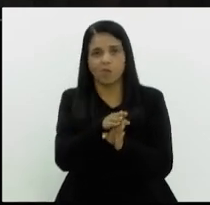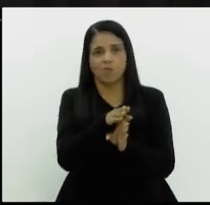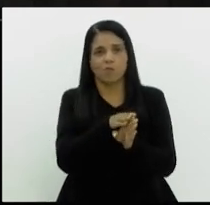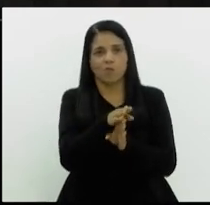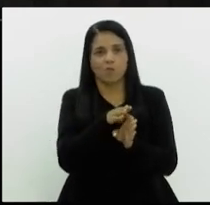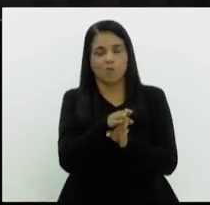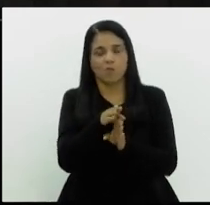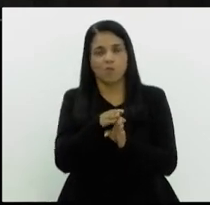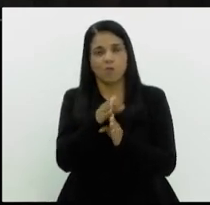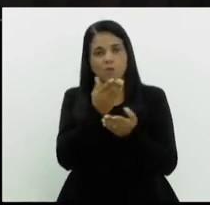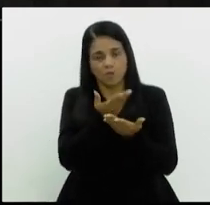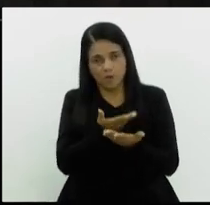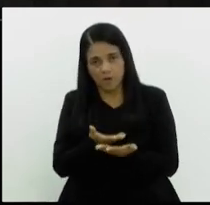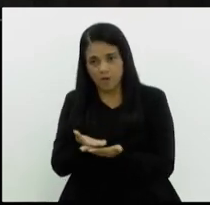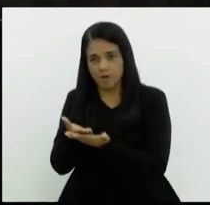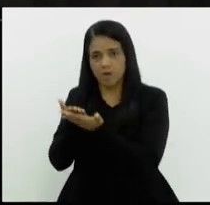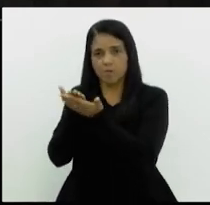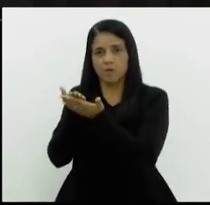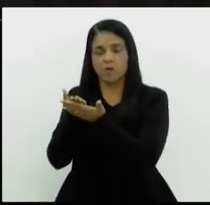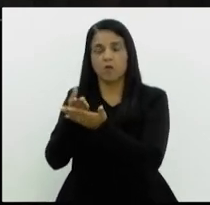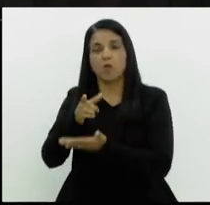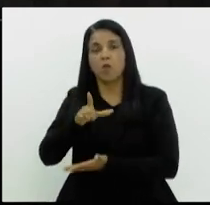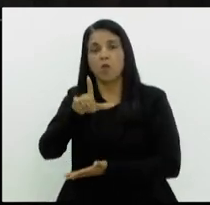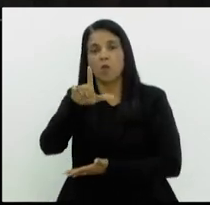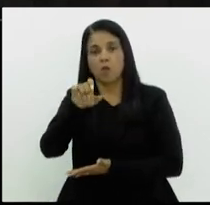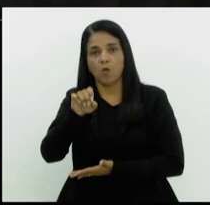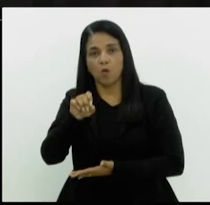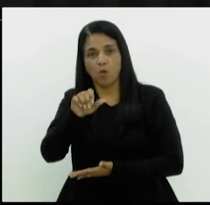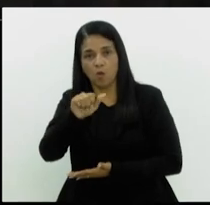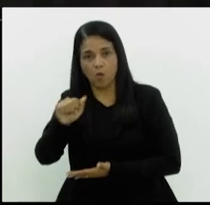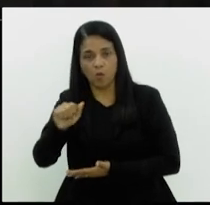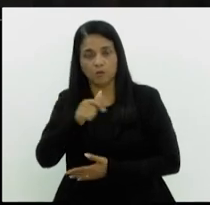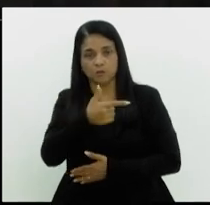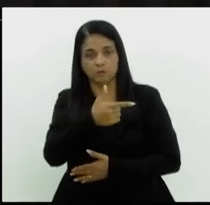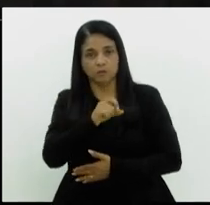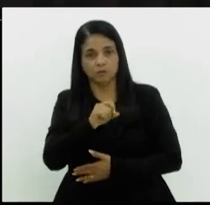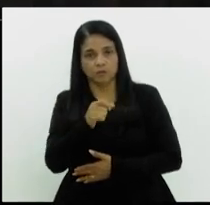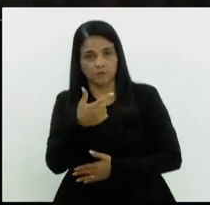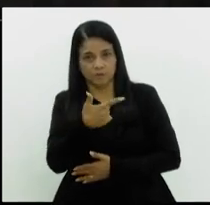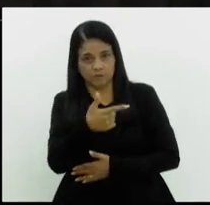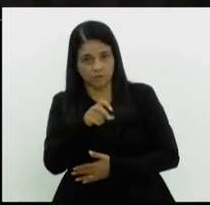o encaminho da LOA para 2025.